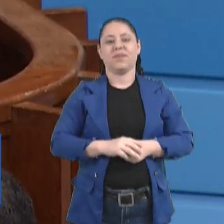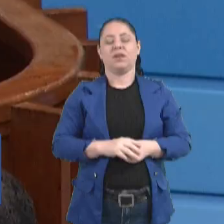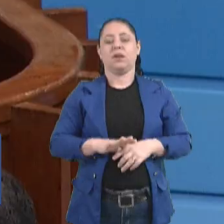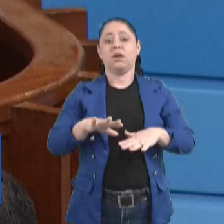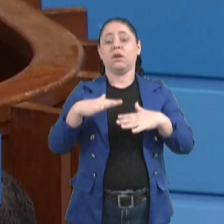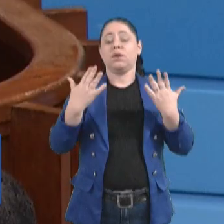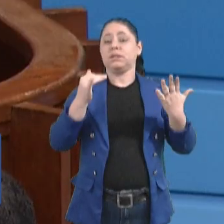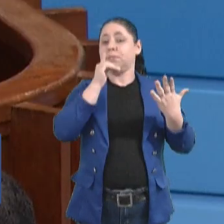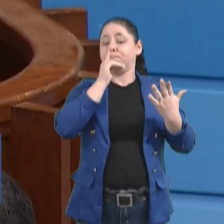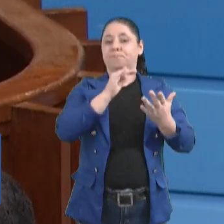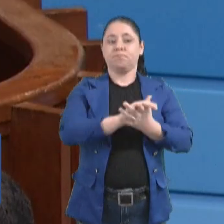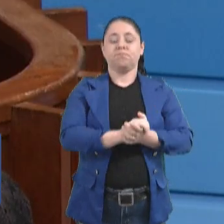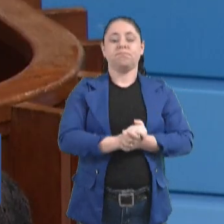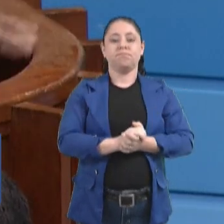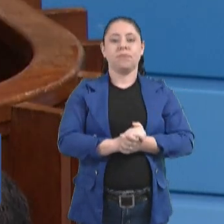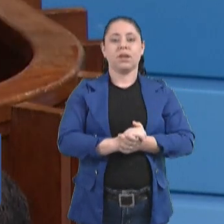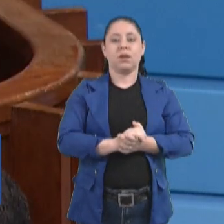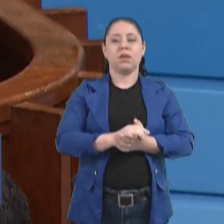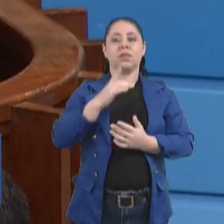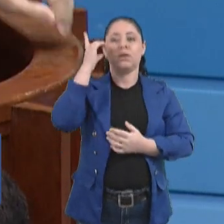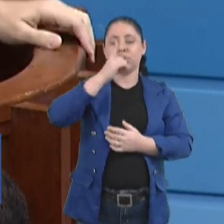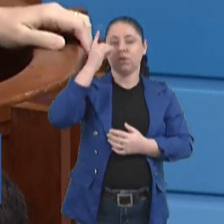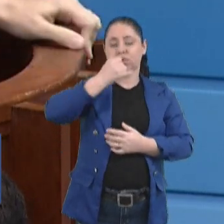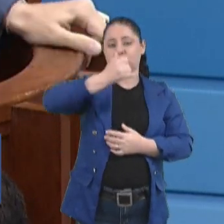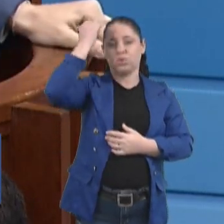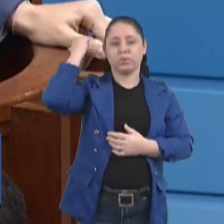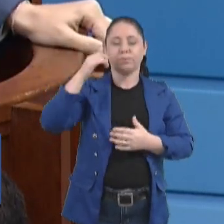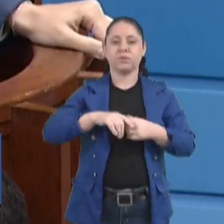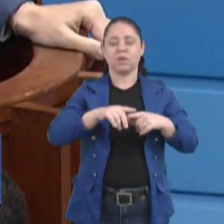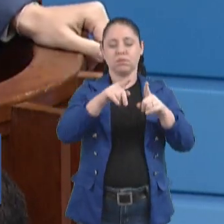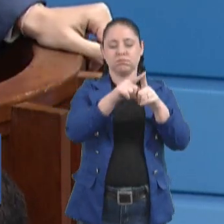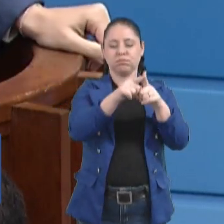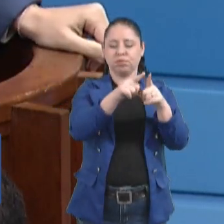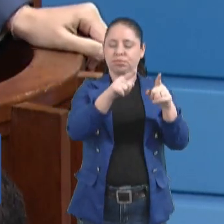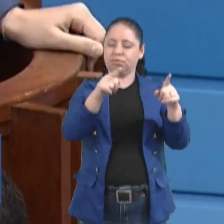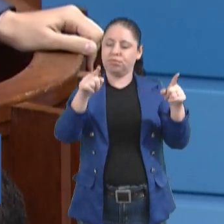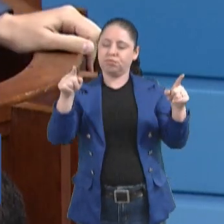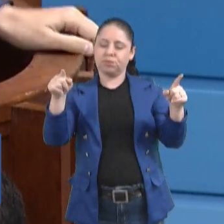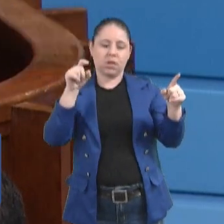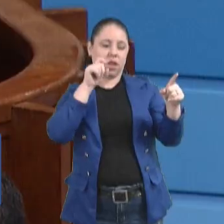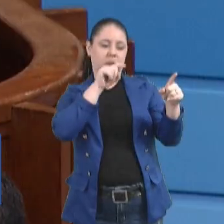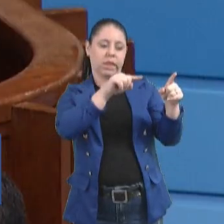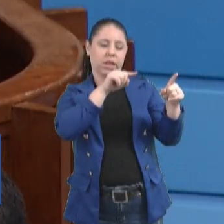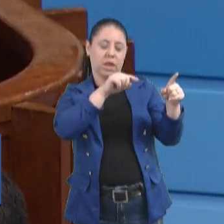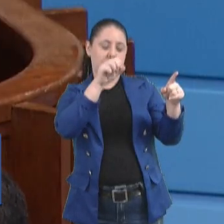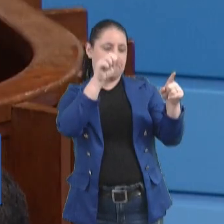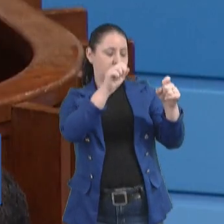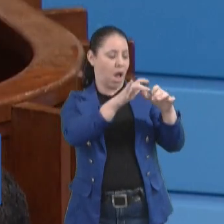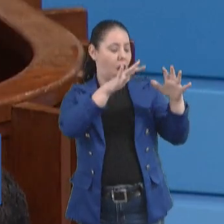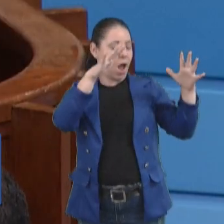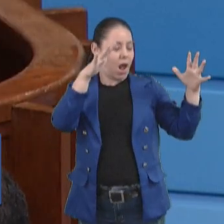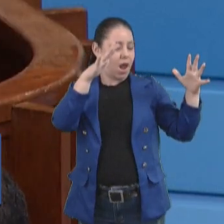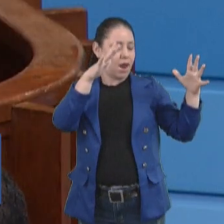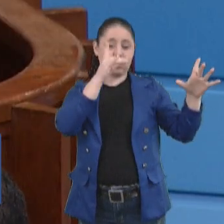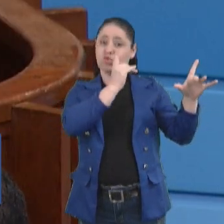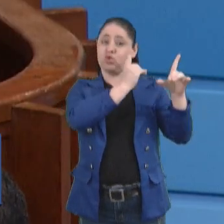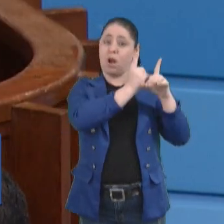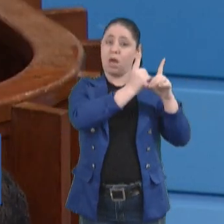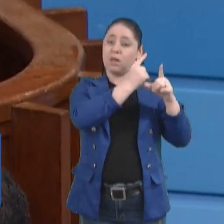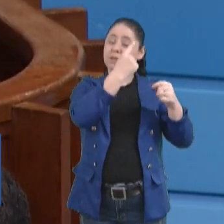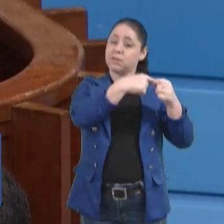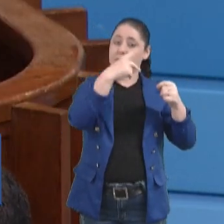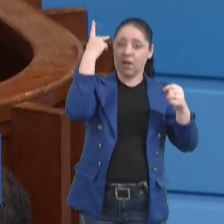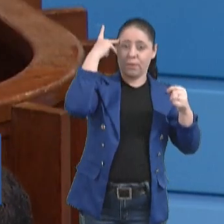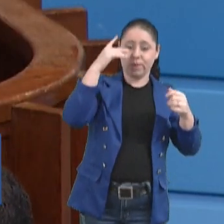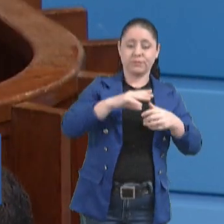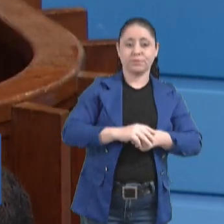foi disponibilizado, deputado Júnior Mock, fazendo uma cronologia, uma substância milagrosa descoberta no interior de